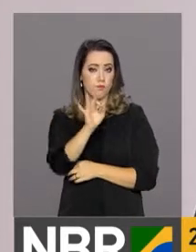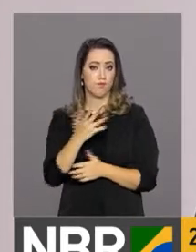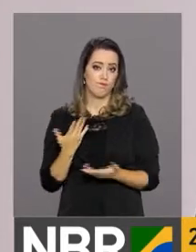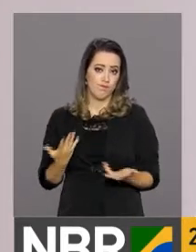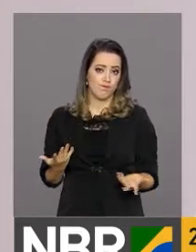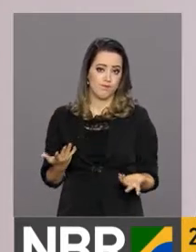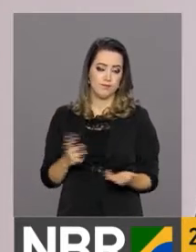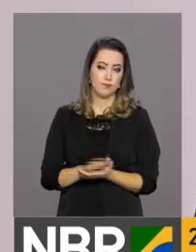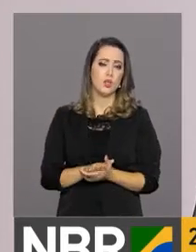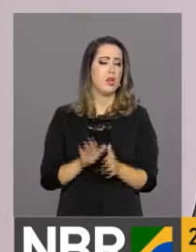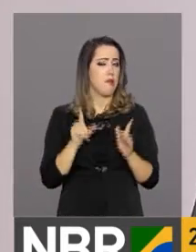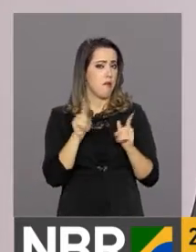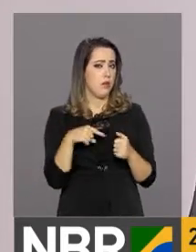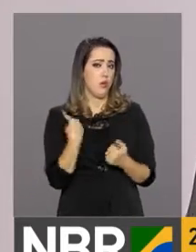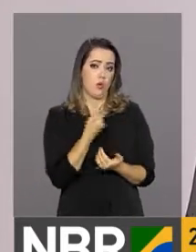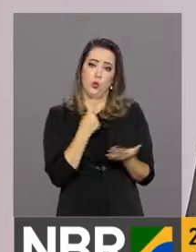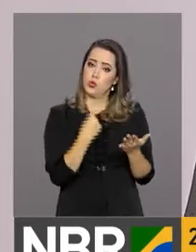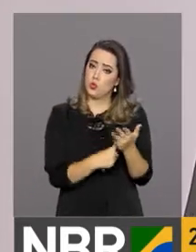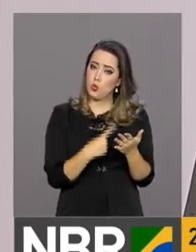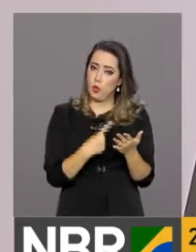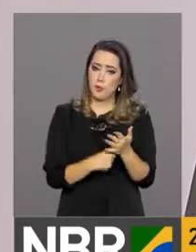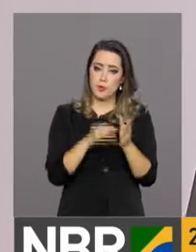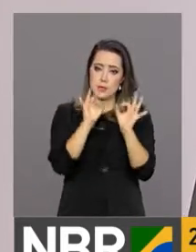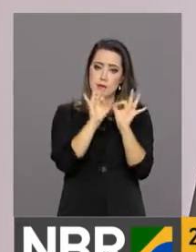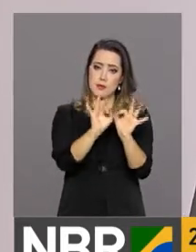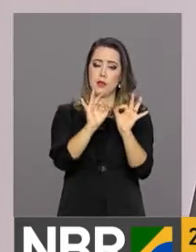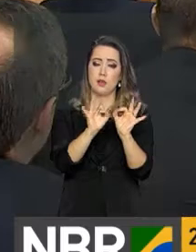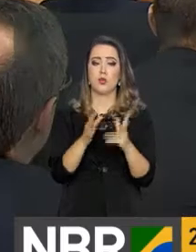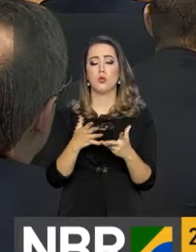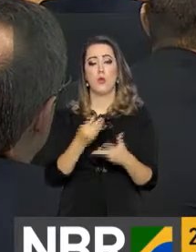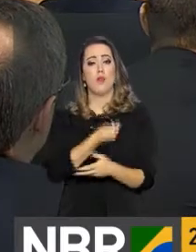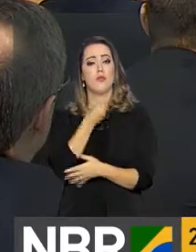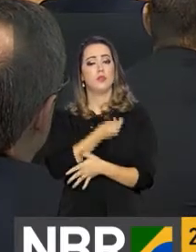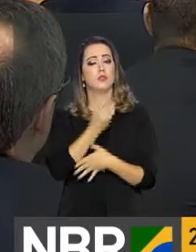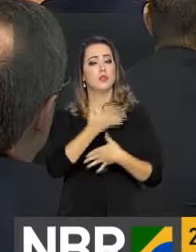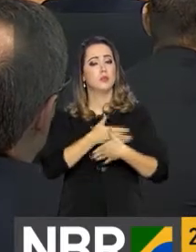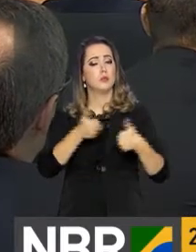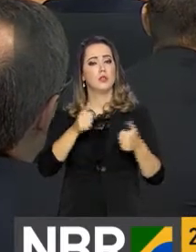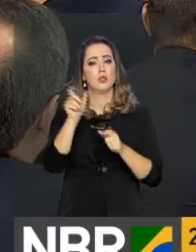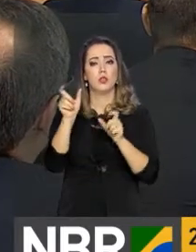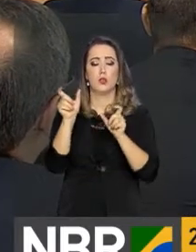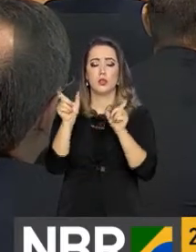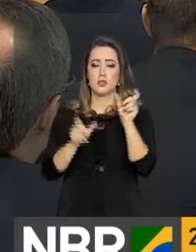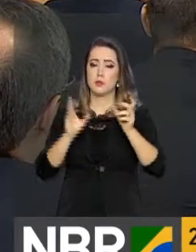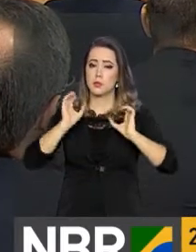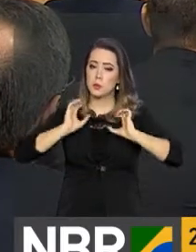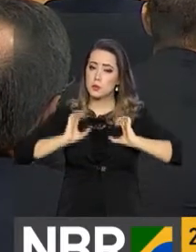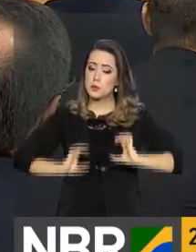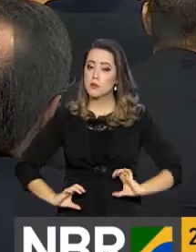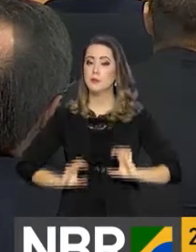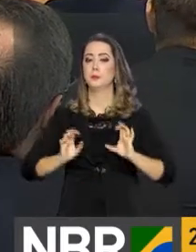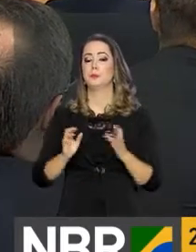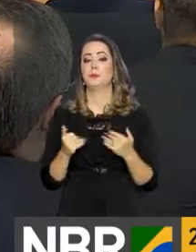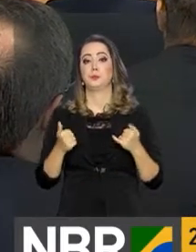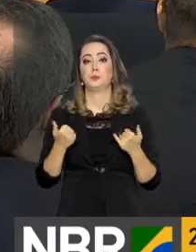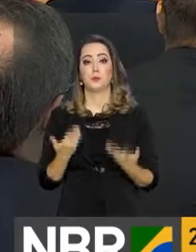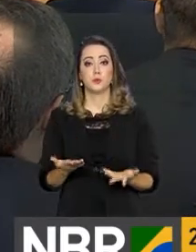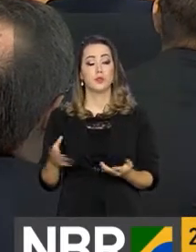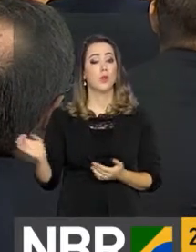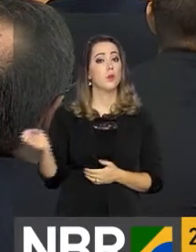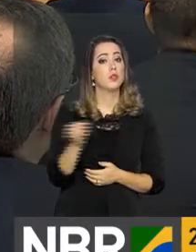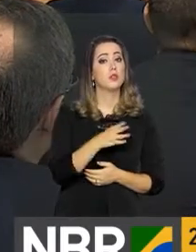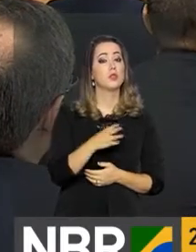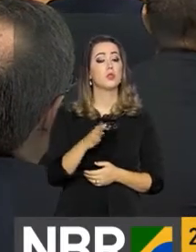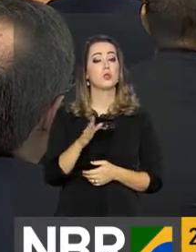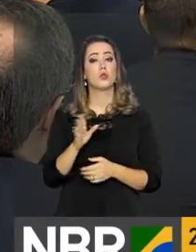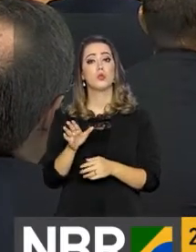concreto o nosso compromisso de todos mais com o bem estar do cidadão neste novo trecho do metrô